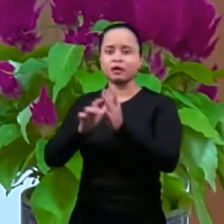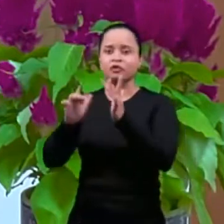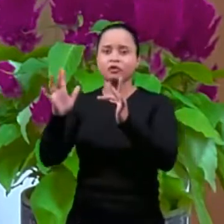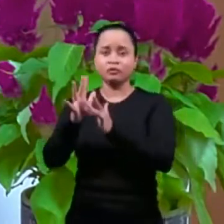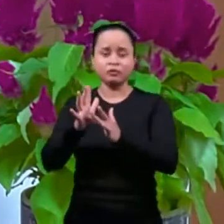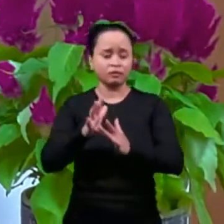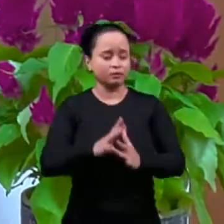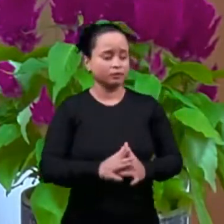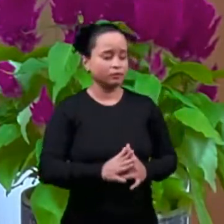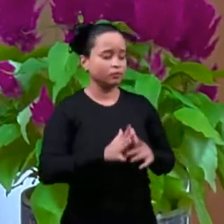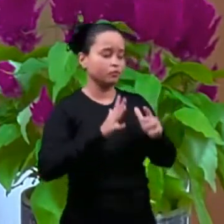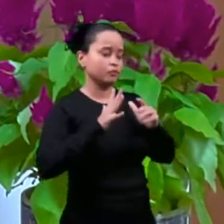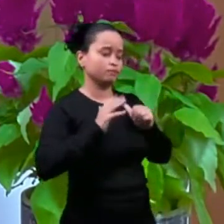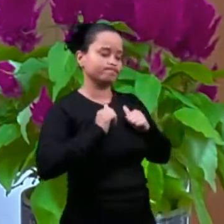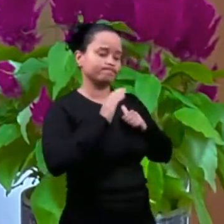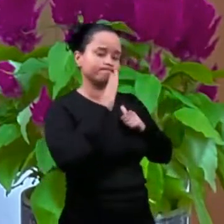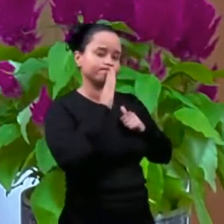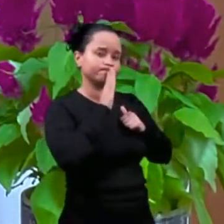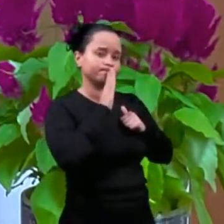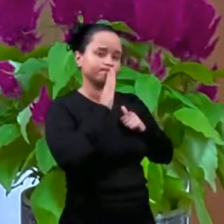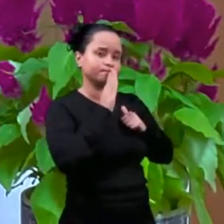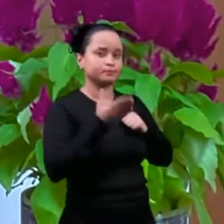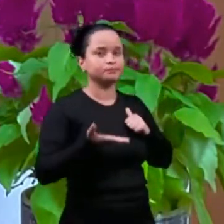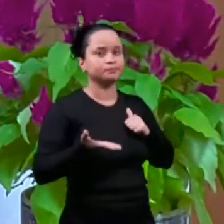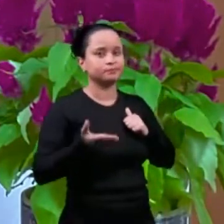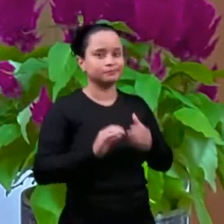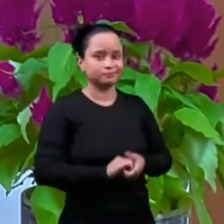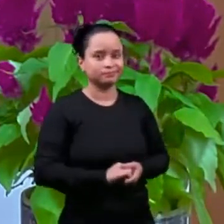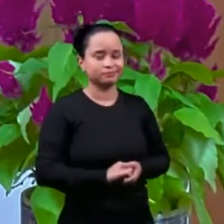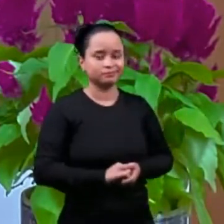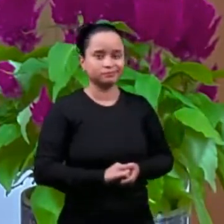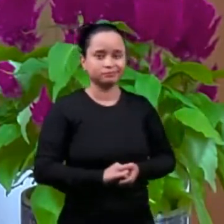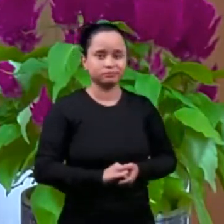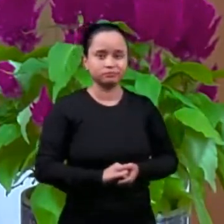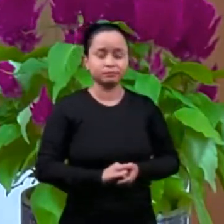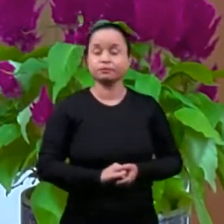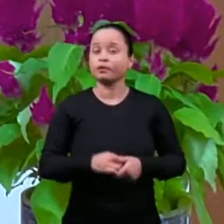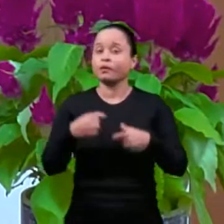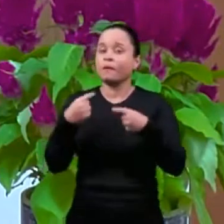o projeto filosófico não dizia, não